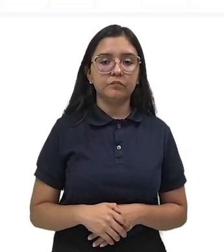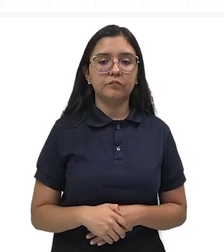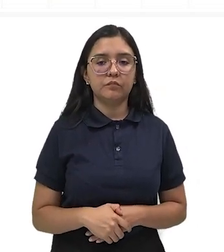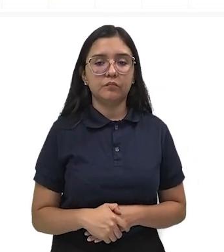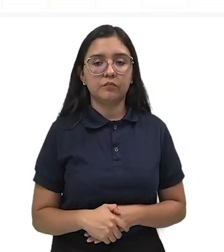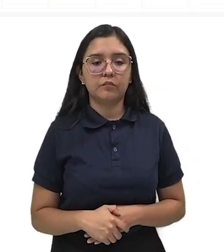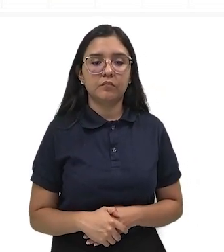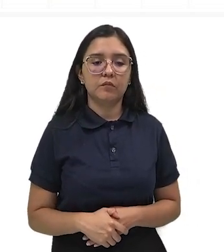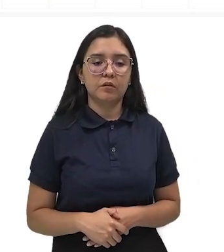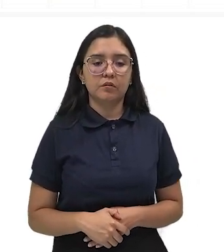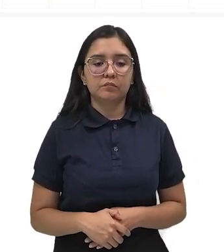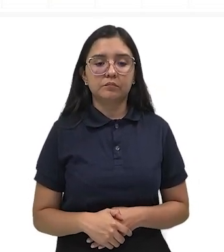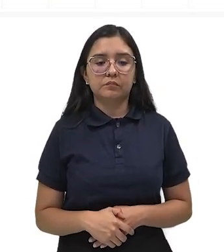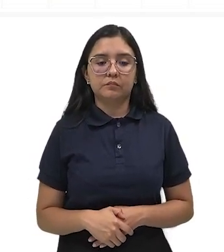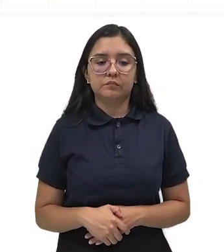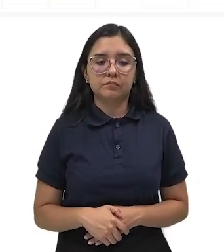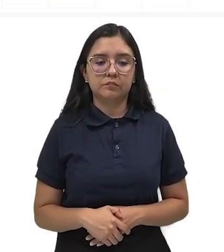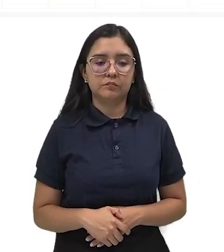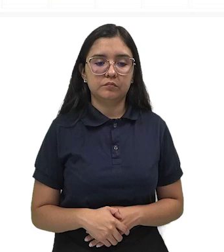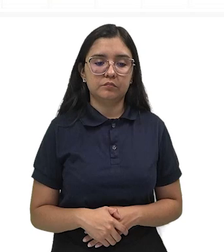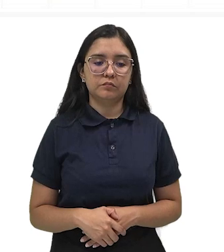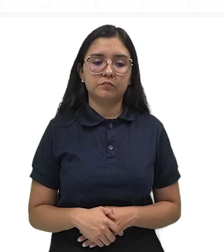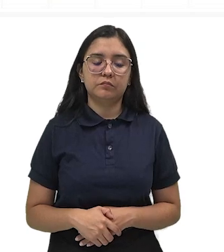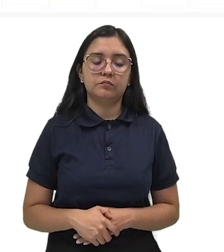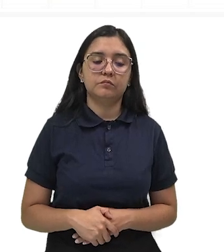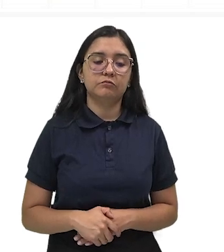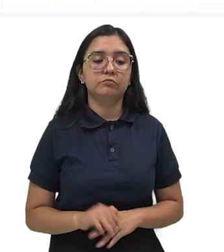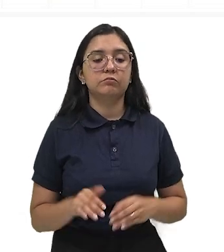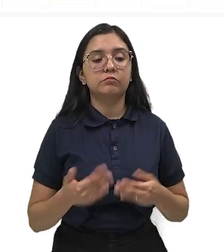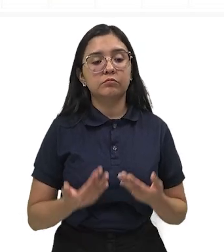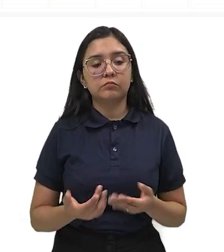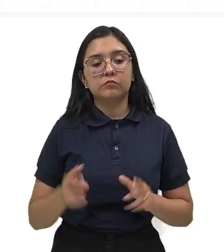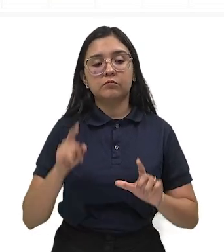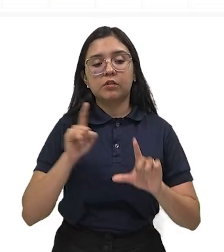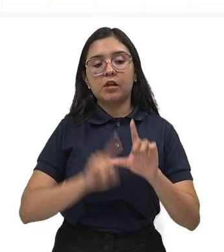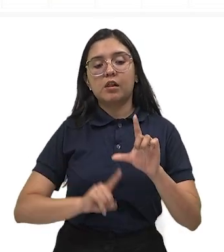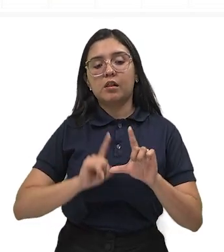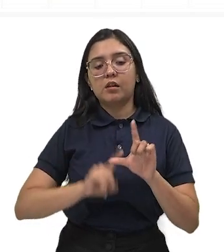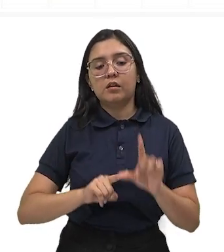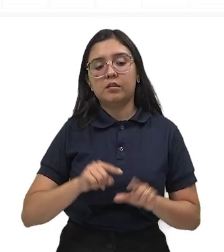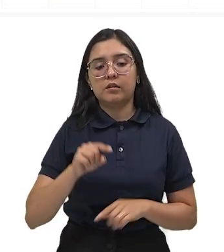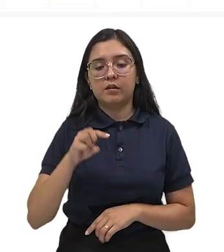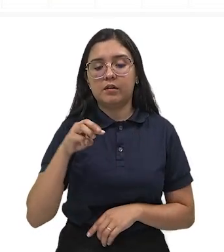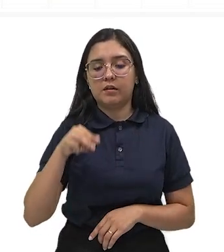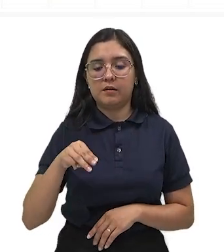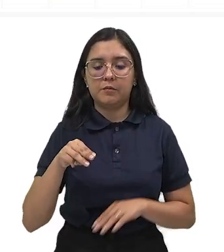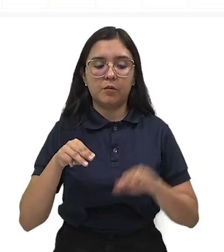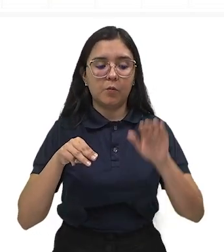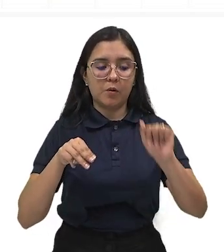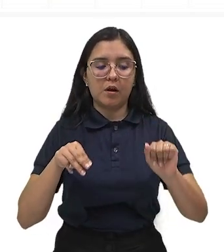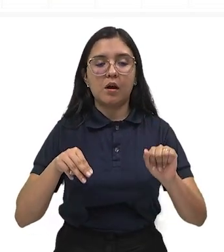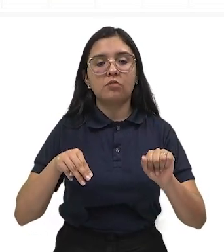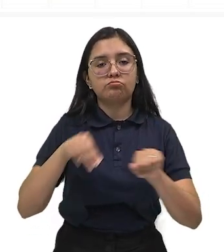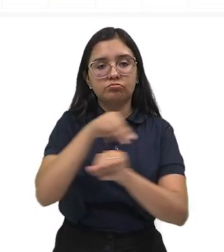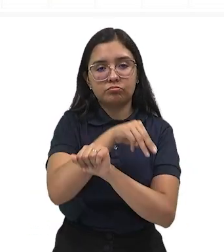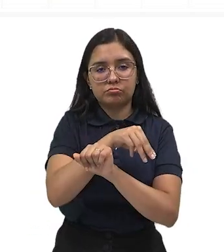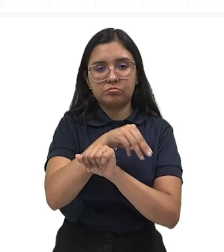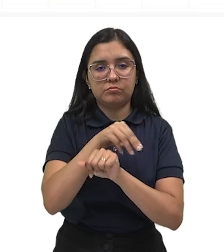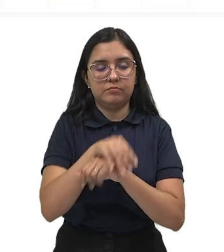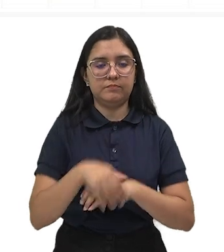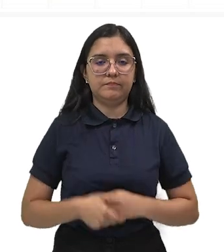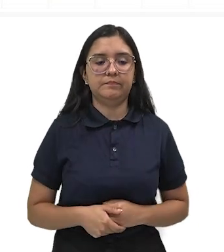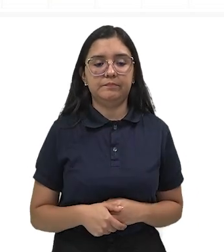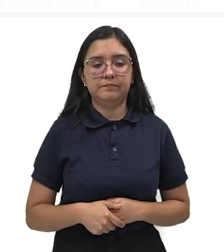Então, eu vou trocar de posição o M com o A. Ó. Então, vai ficar